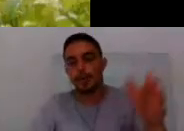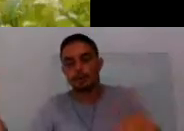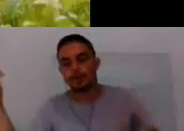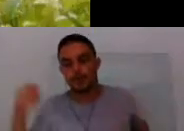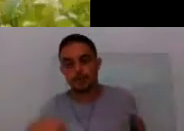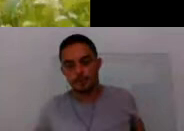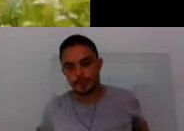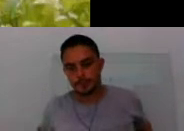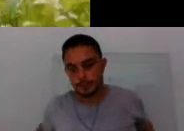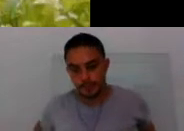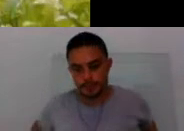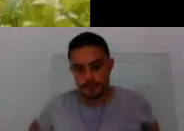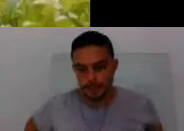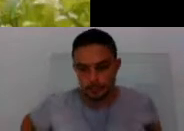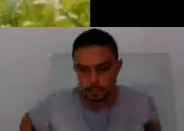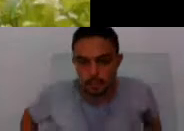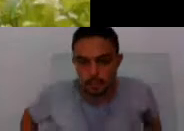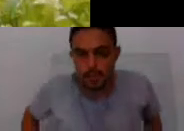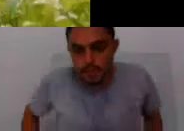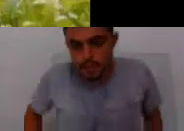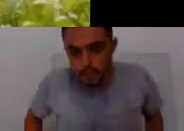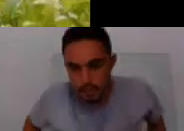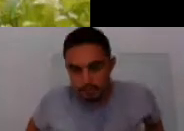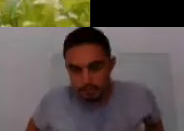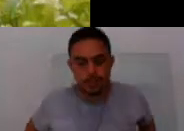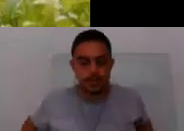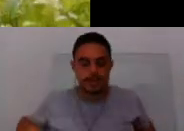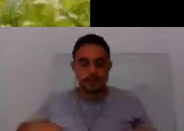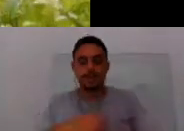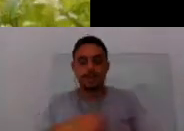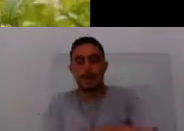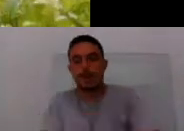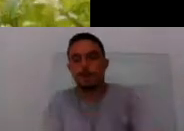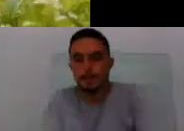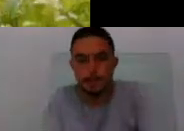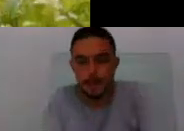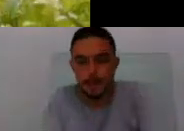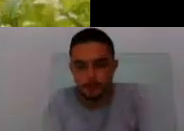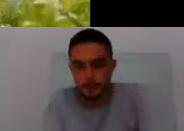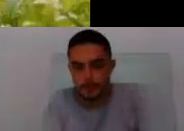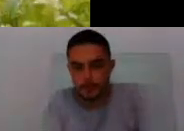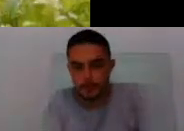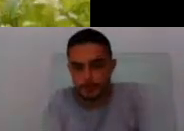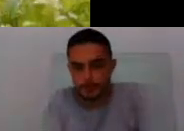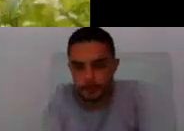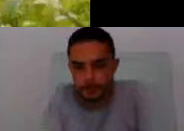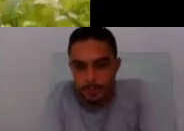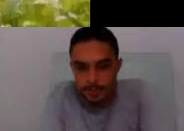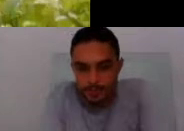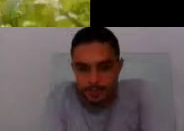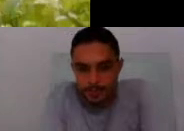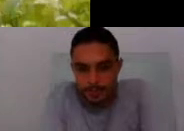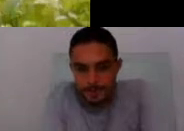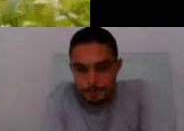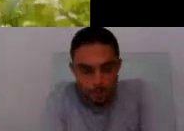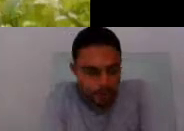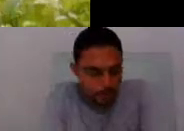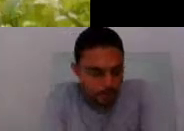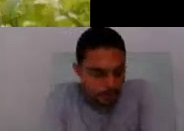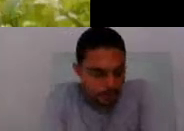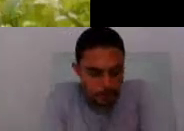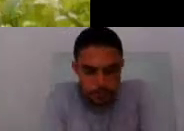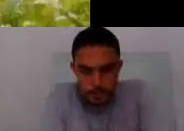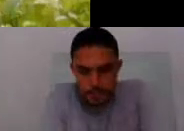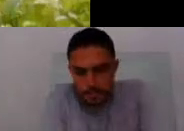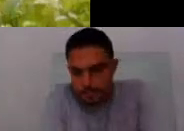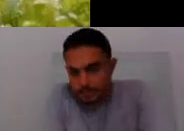aplicado maior do que a velocidade de infiltração básica de água no solo. Então, eu não posso ligar uma bomba, por exemplo, deixar um aspersor